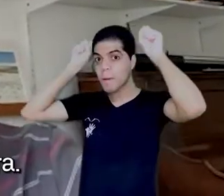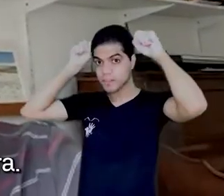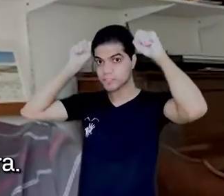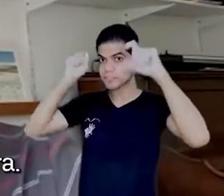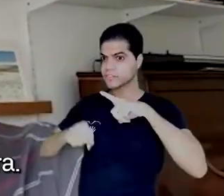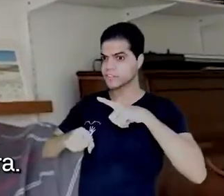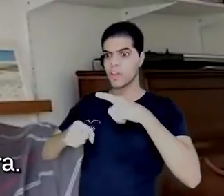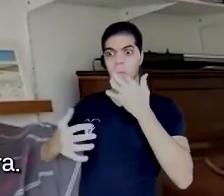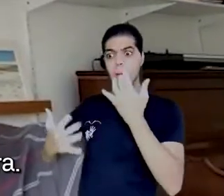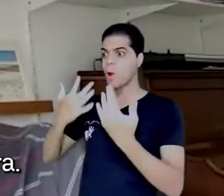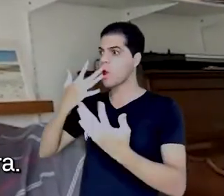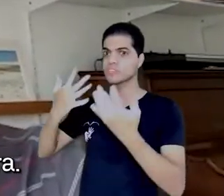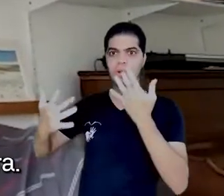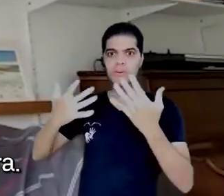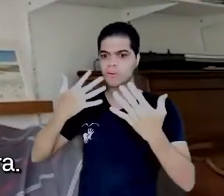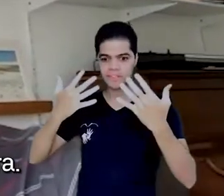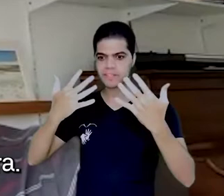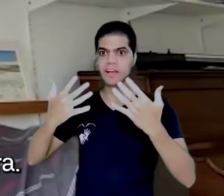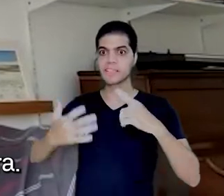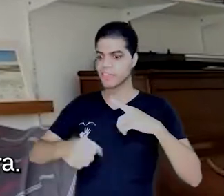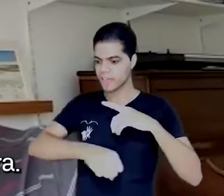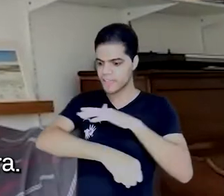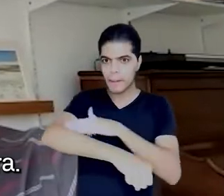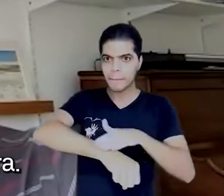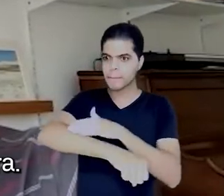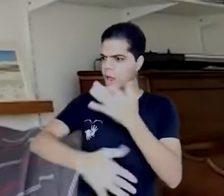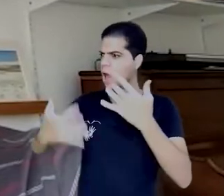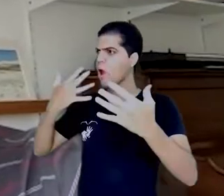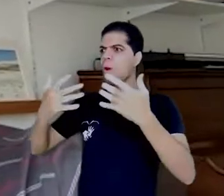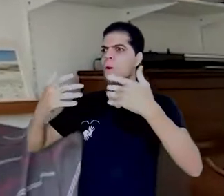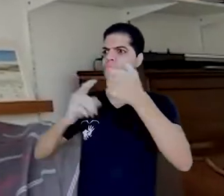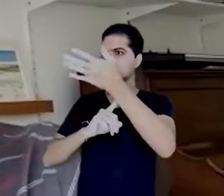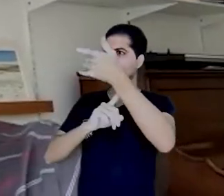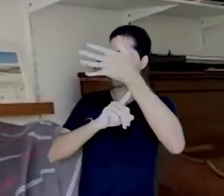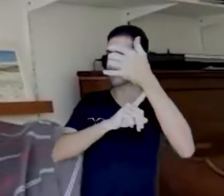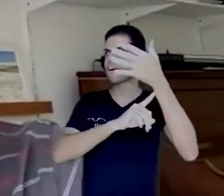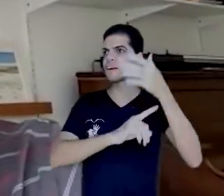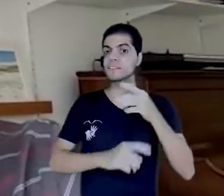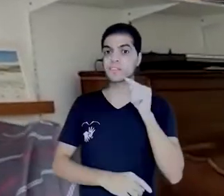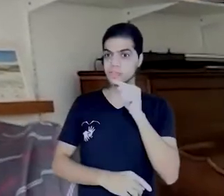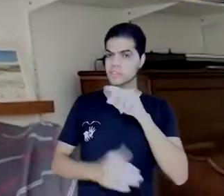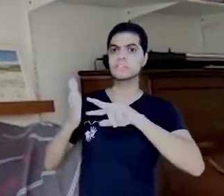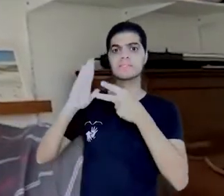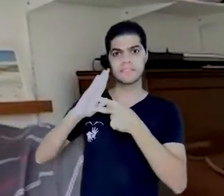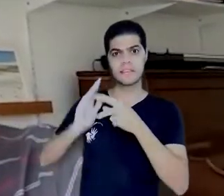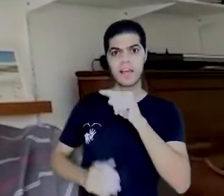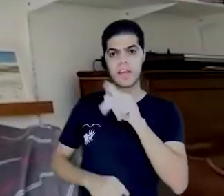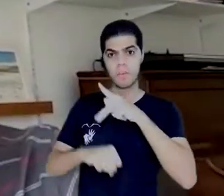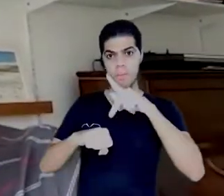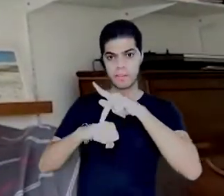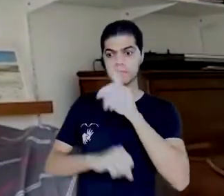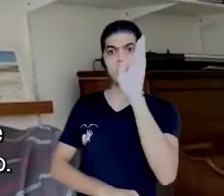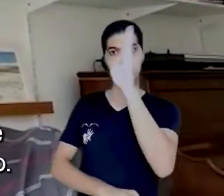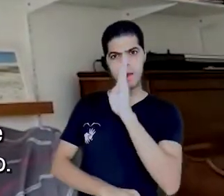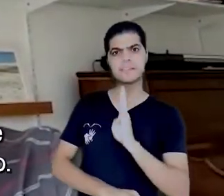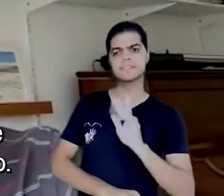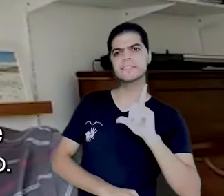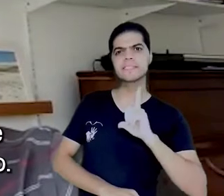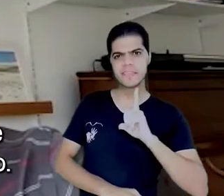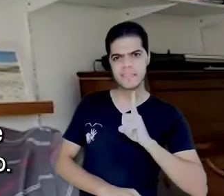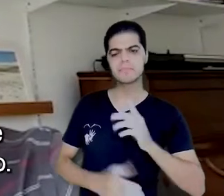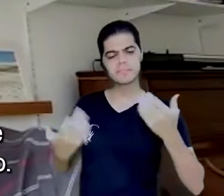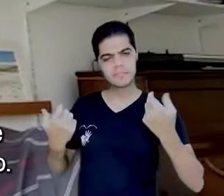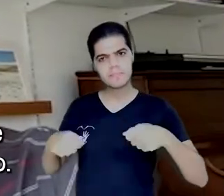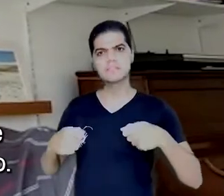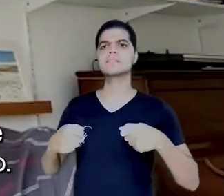e multicolorida, tanto na sua pele quanto na sua bandeira. Isso é o Brasil que nós temos, isso é o Brasil